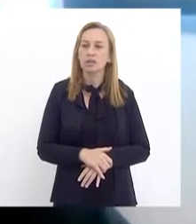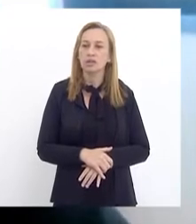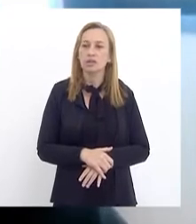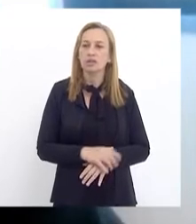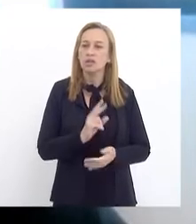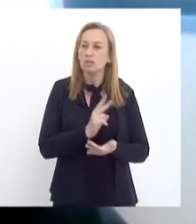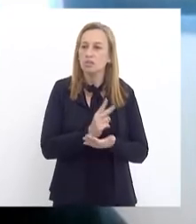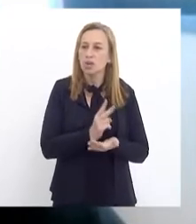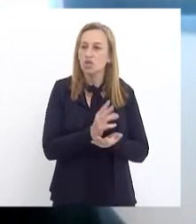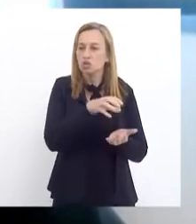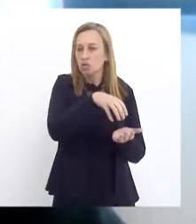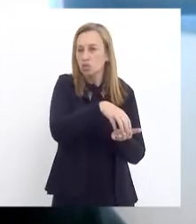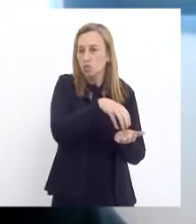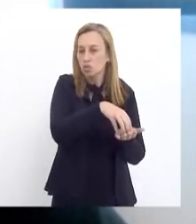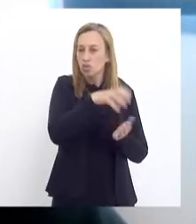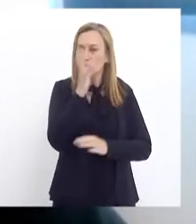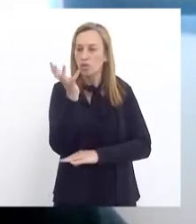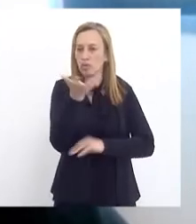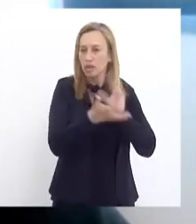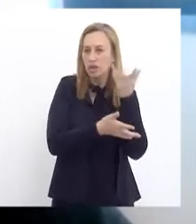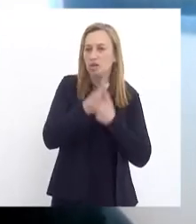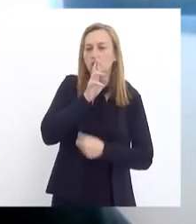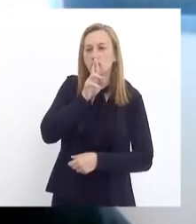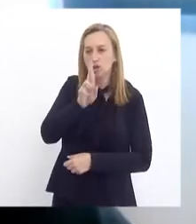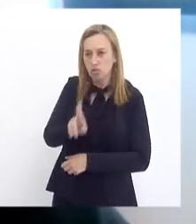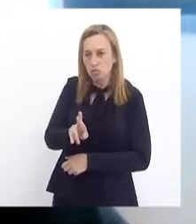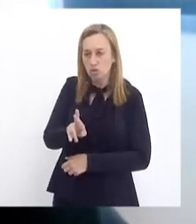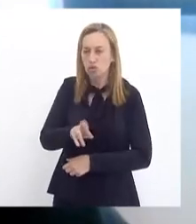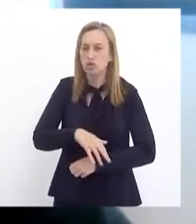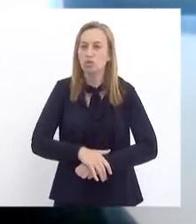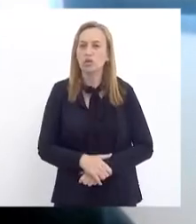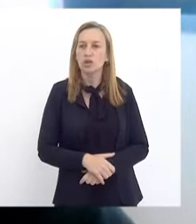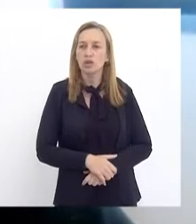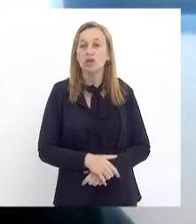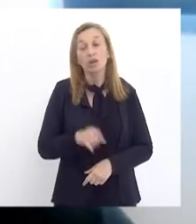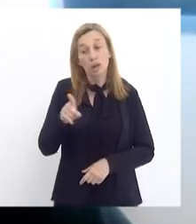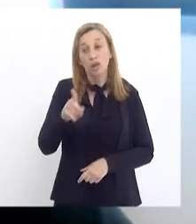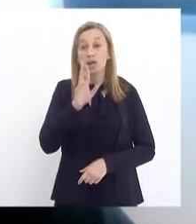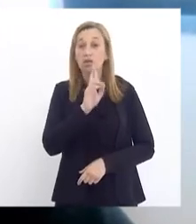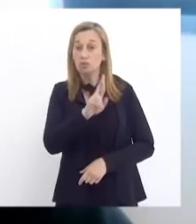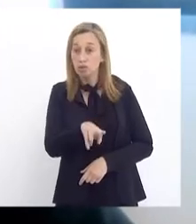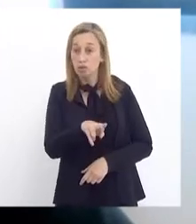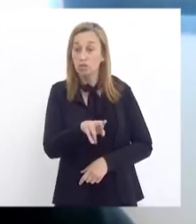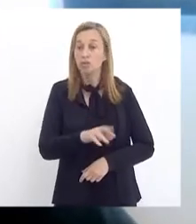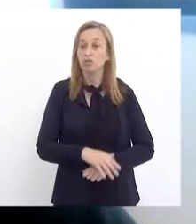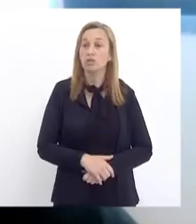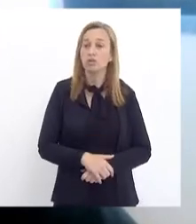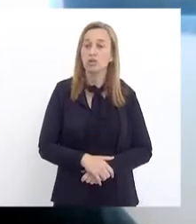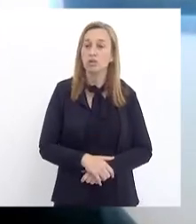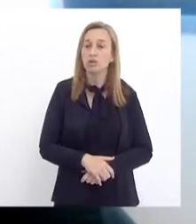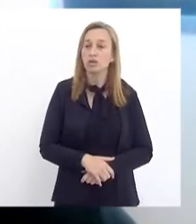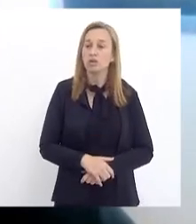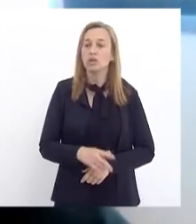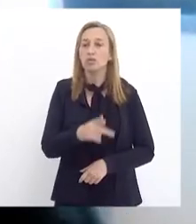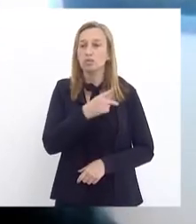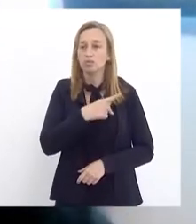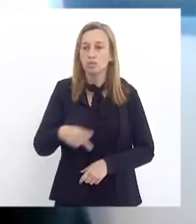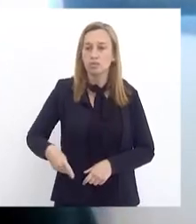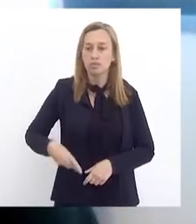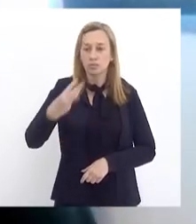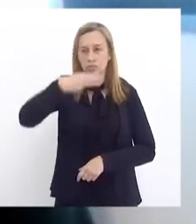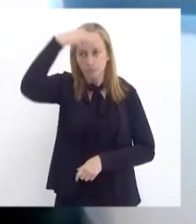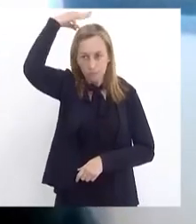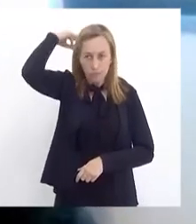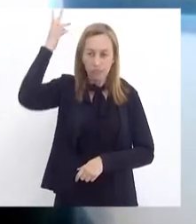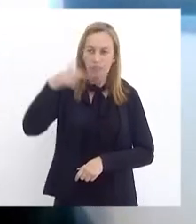órgão ambiental tenha respondido fora do prazo, ele respondeu, e o presidente Márcio Pacheco disse que